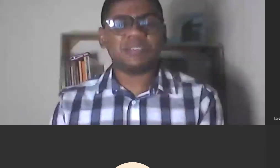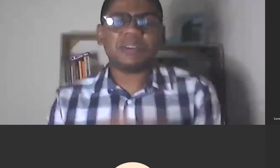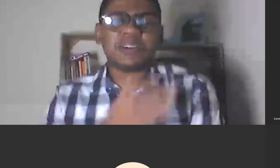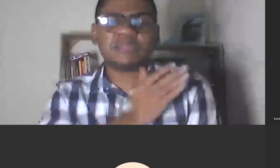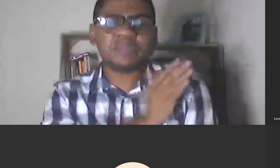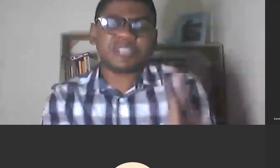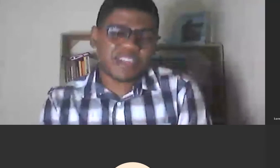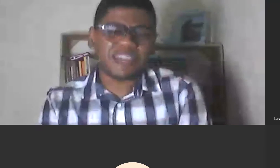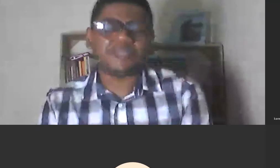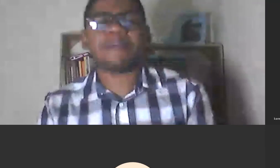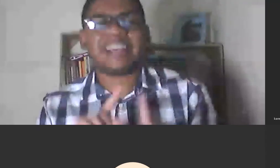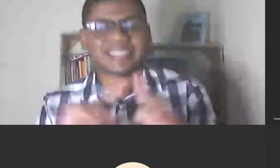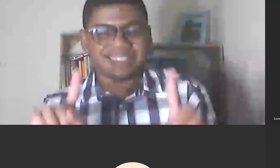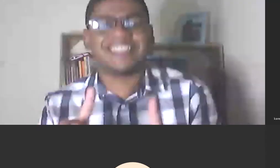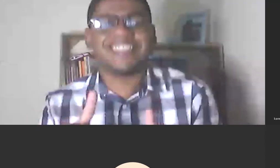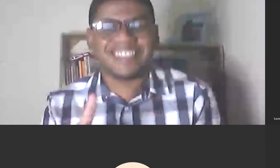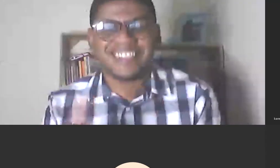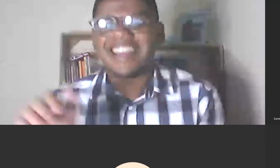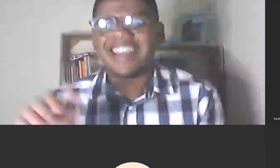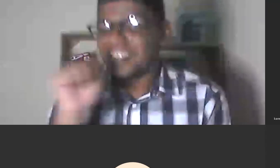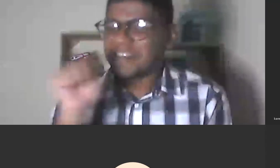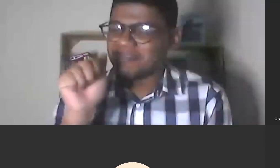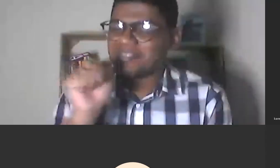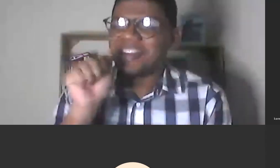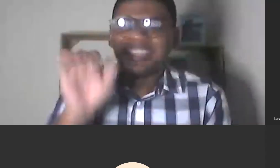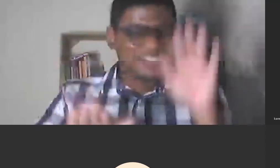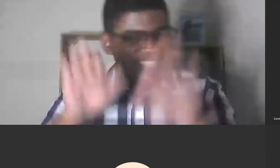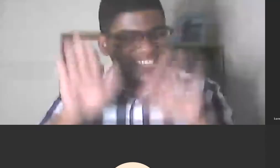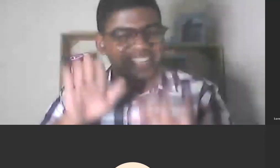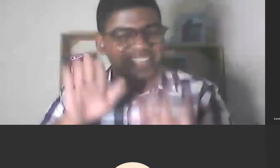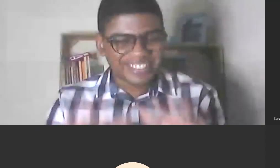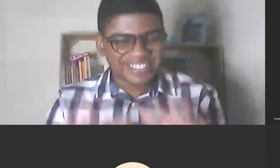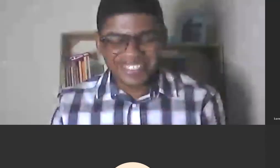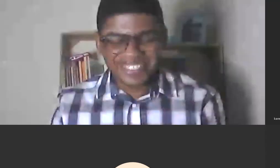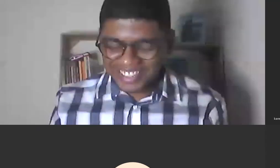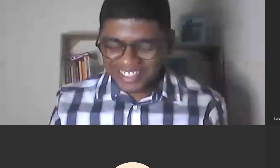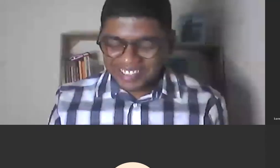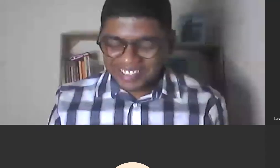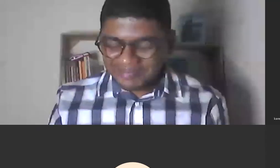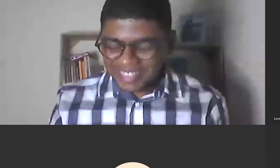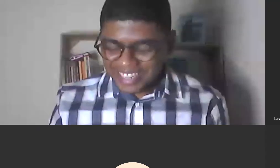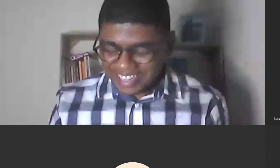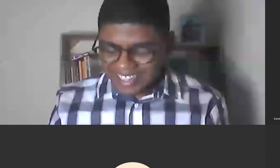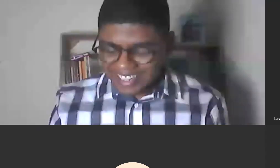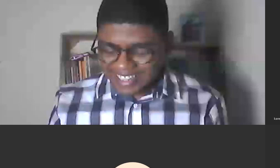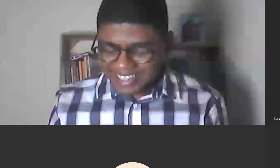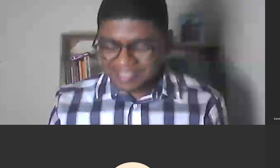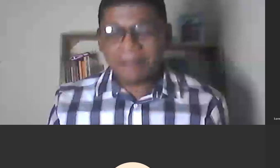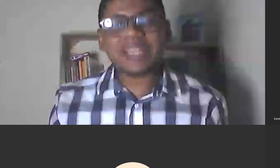Café é vida. Eu não gosto muito de café, não, mas eu bebo de vez em quando.